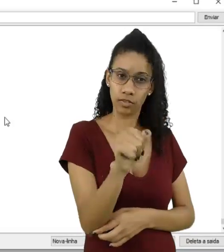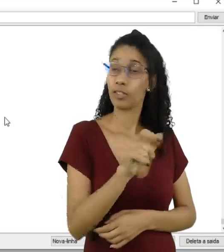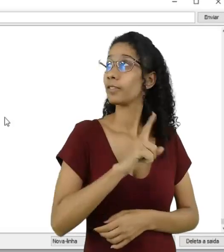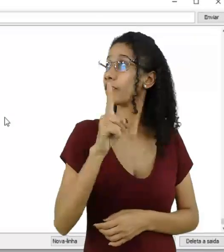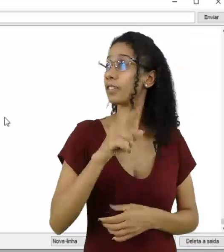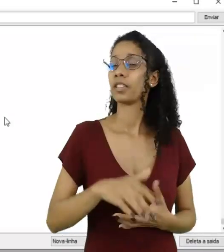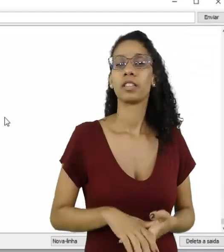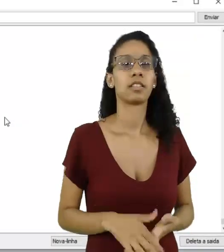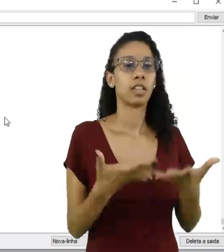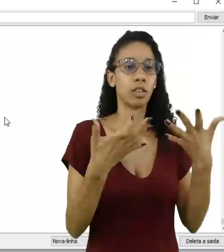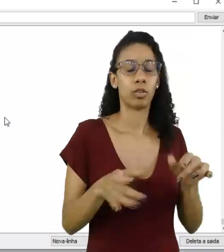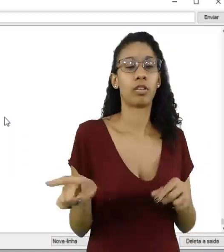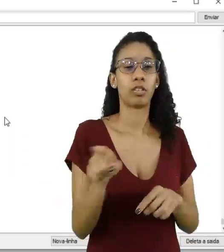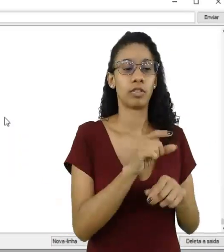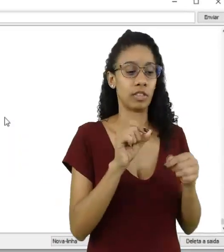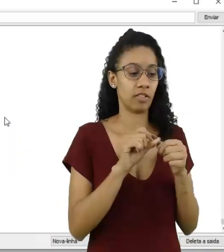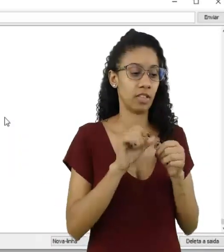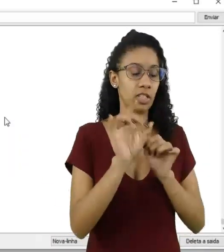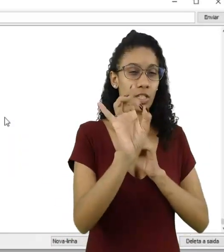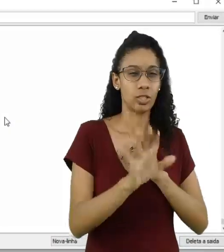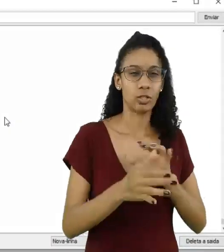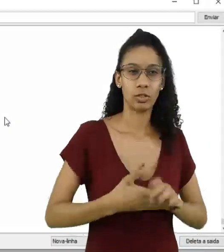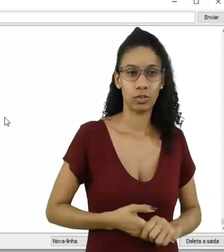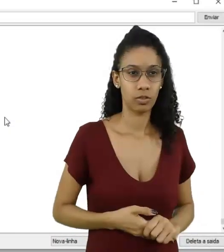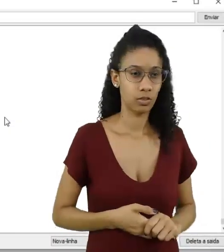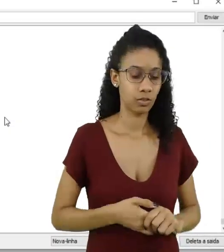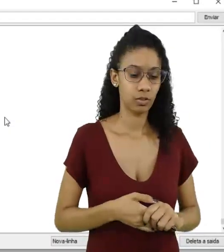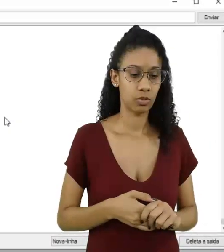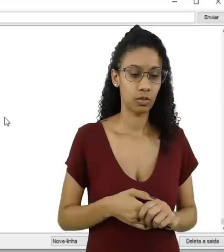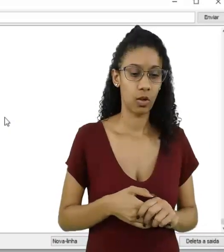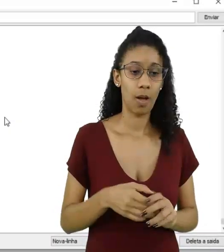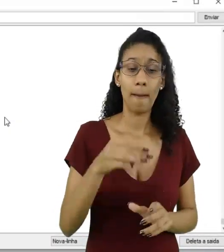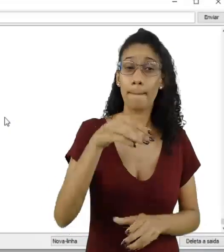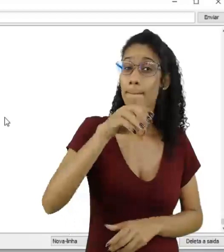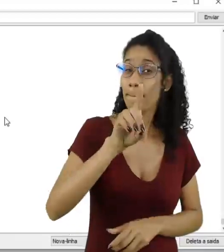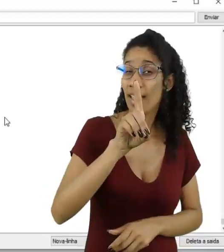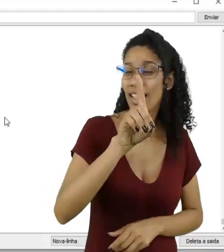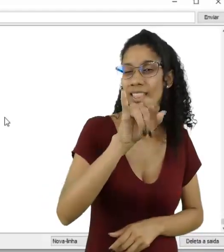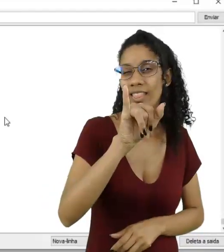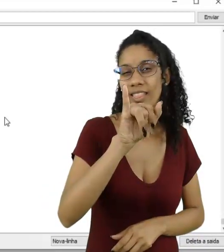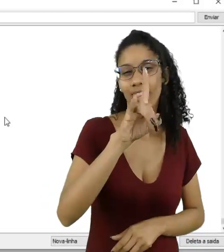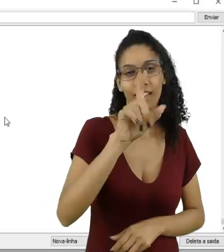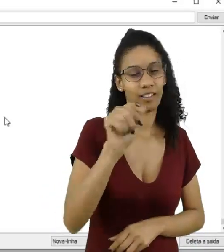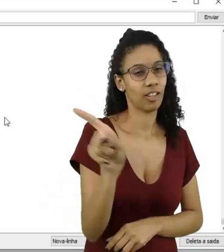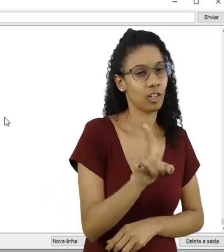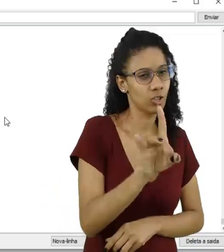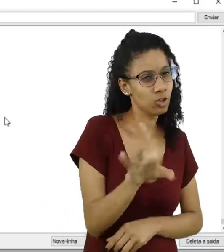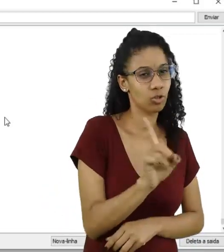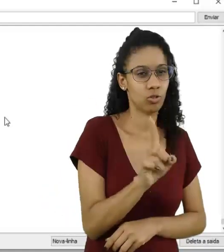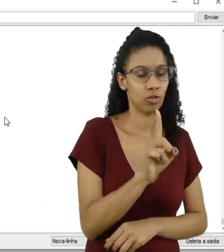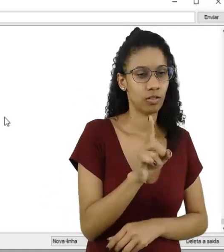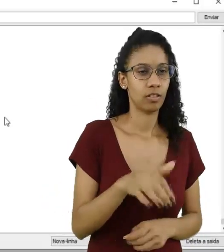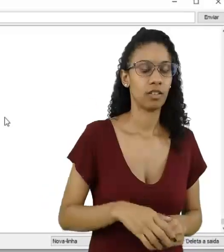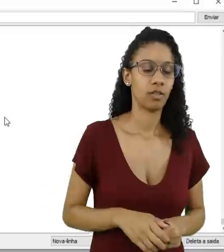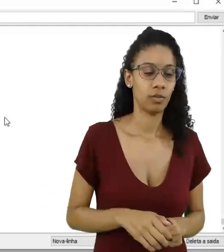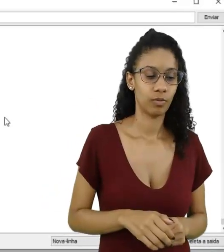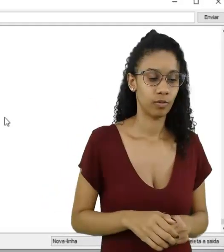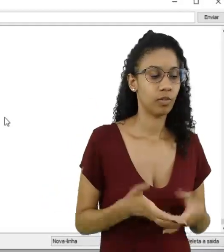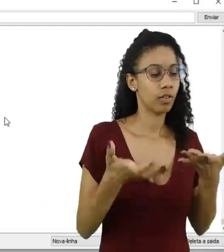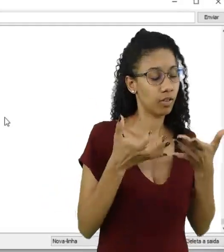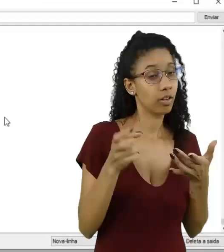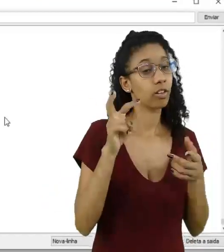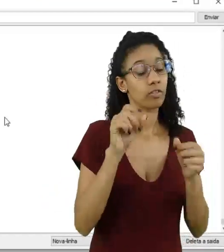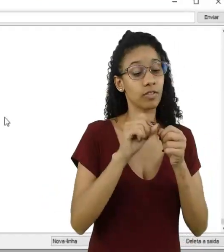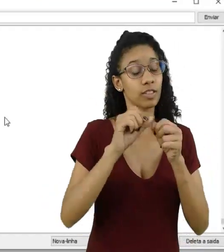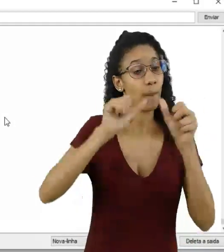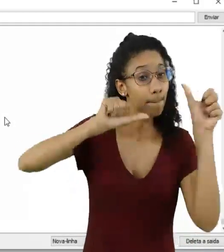LDR. Eu não quero que você faça apenas a medida do sinal analógico, como a gente está fazendo. Eu quero